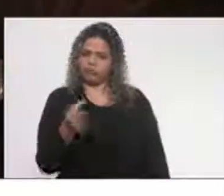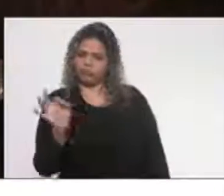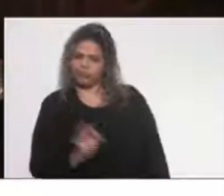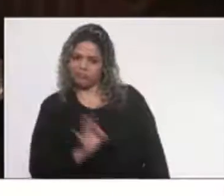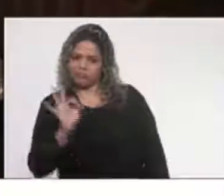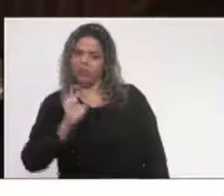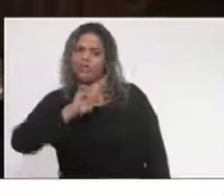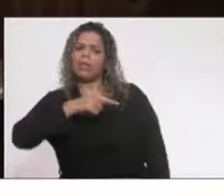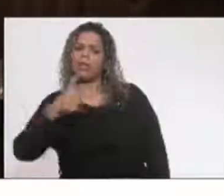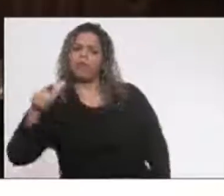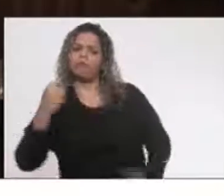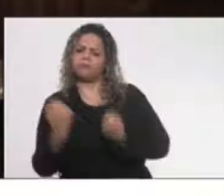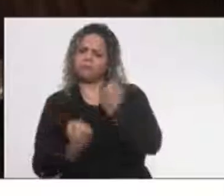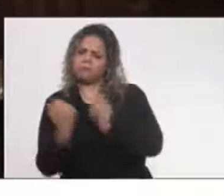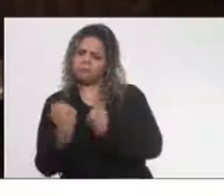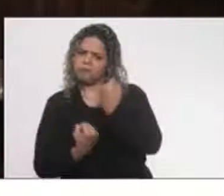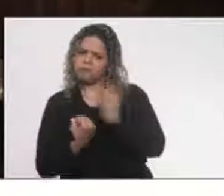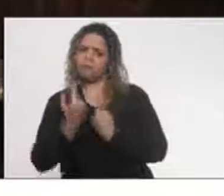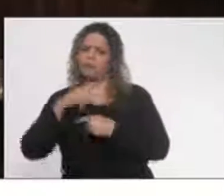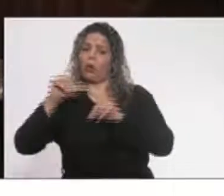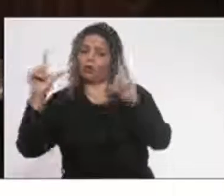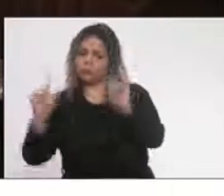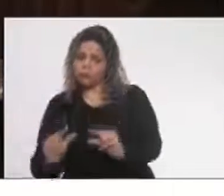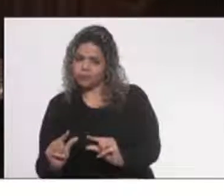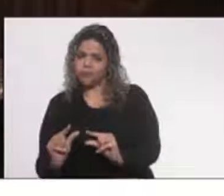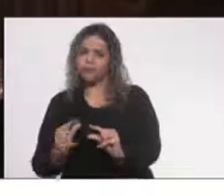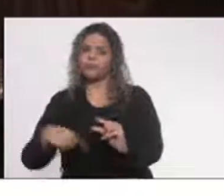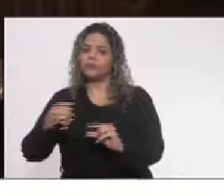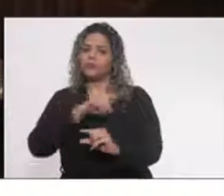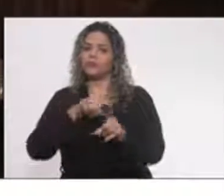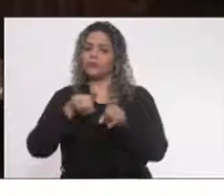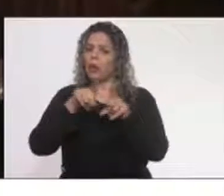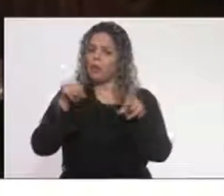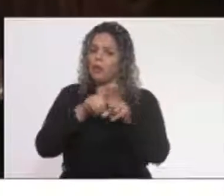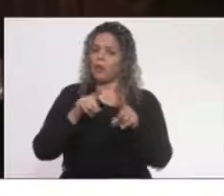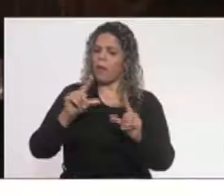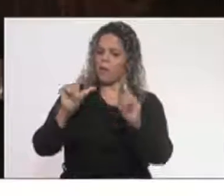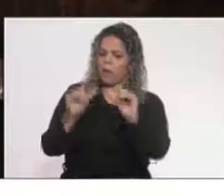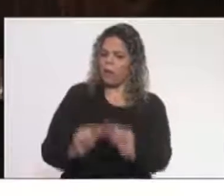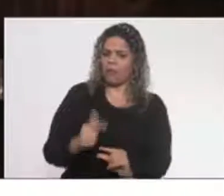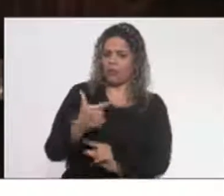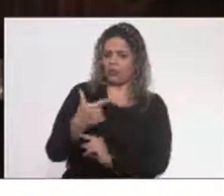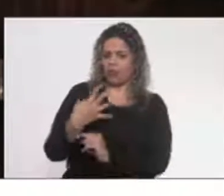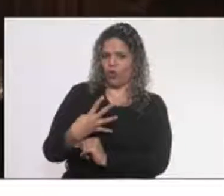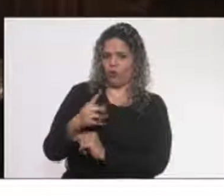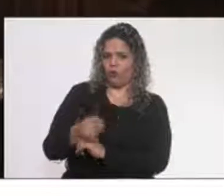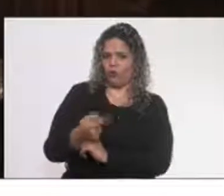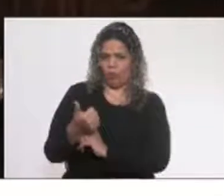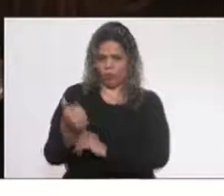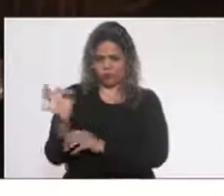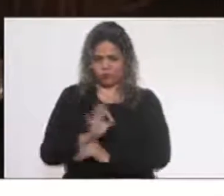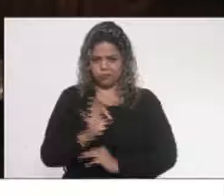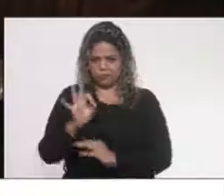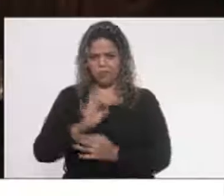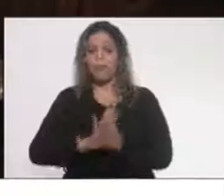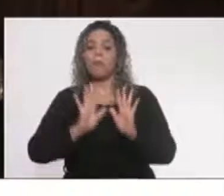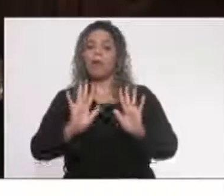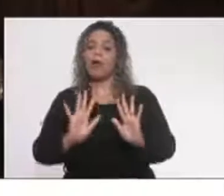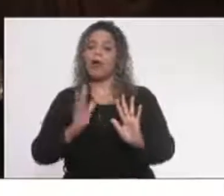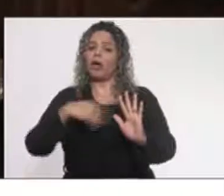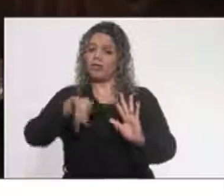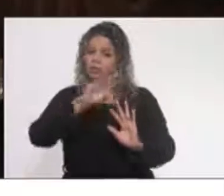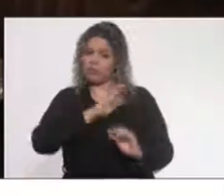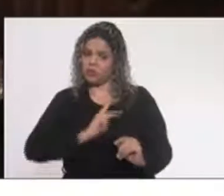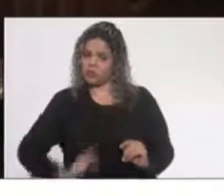20,6%, e de automóveis, que decresceu também em menos 24,1%. Porém,